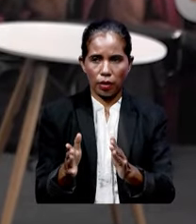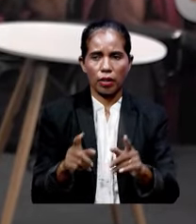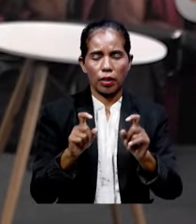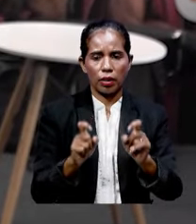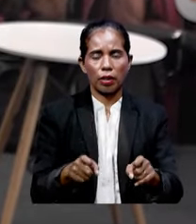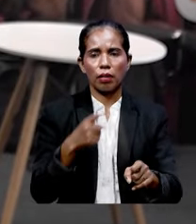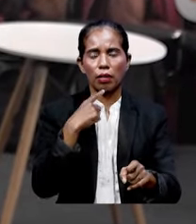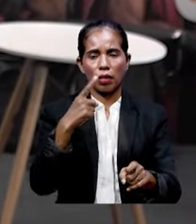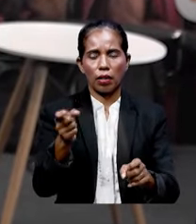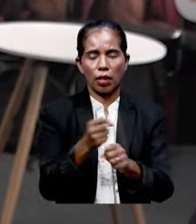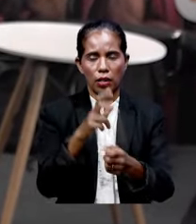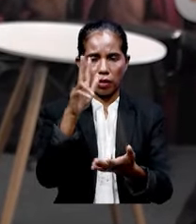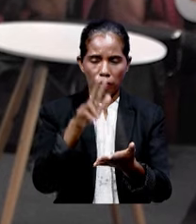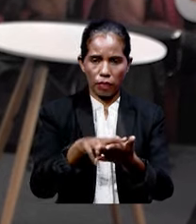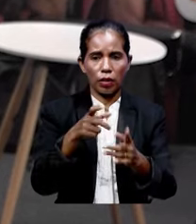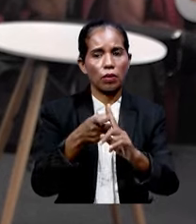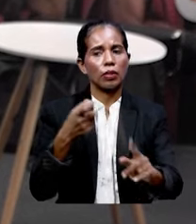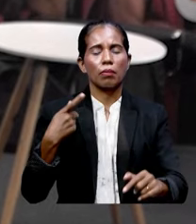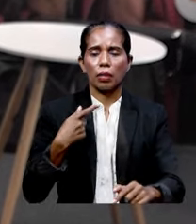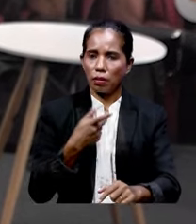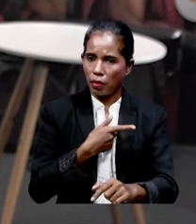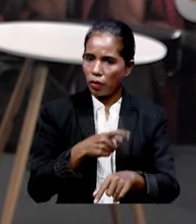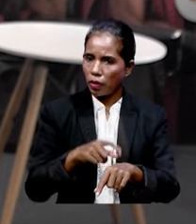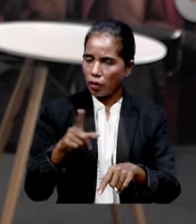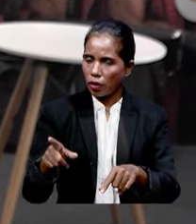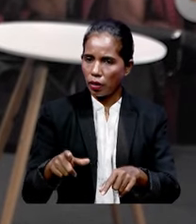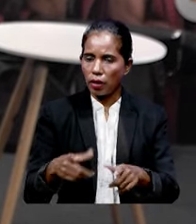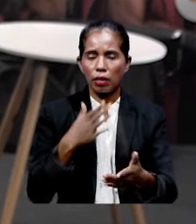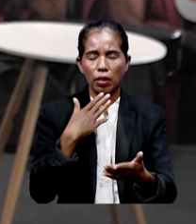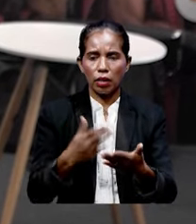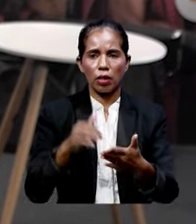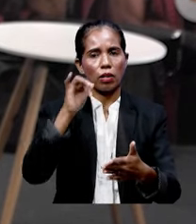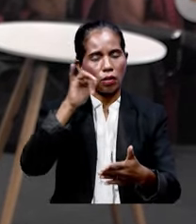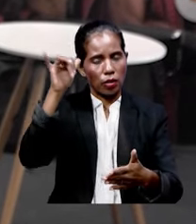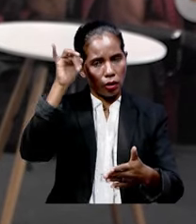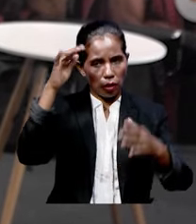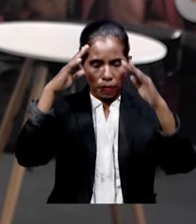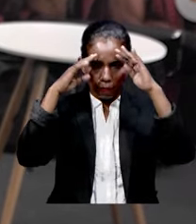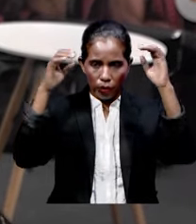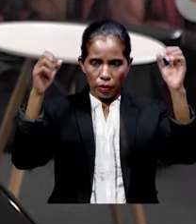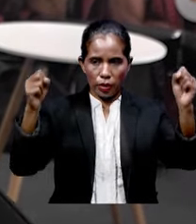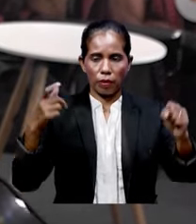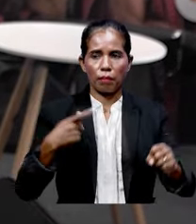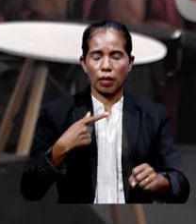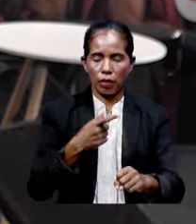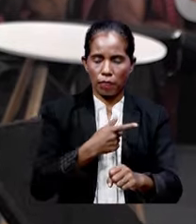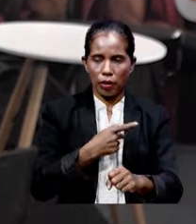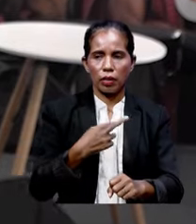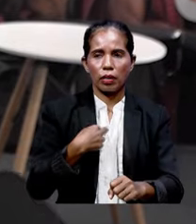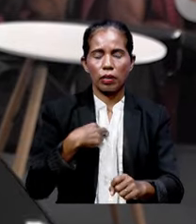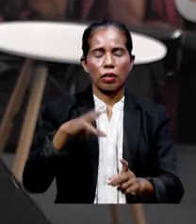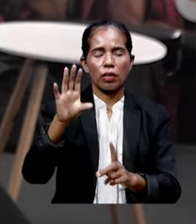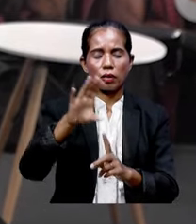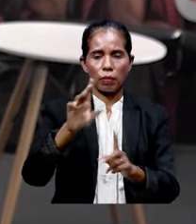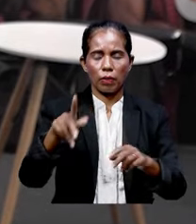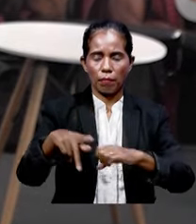que ratificar o parlamento, e aqui damos a Horsek, mos, presidente do parlamento, Rassi, o chefe bancada,